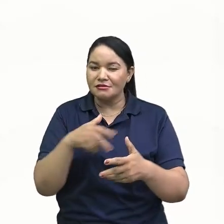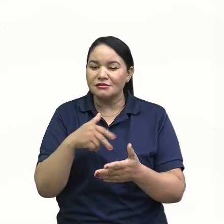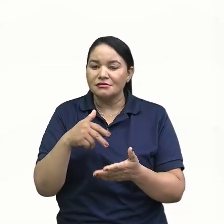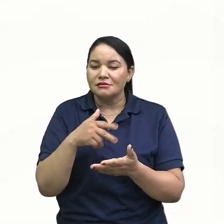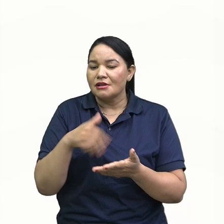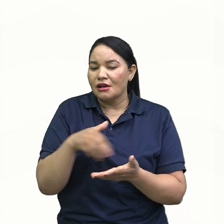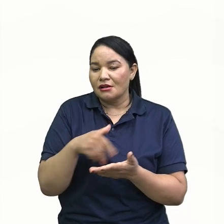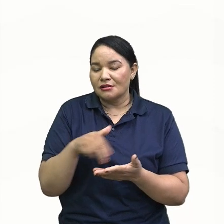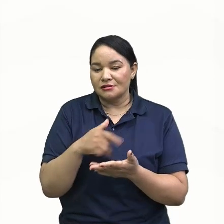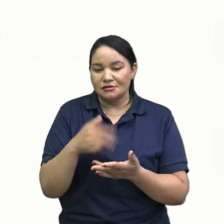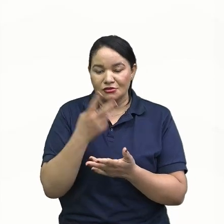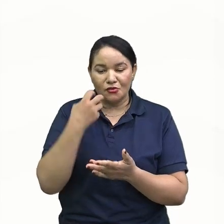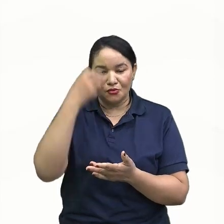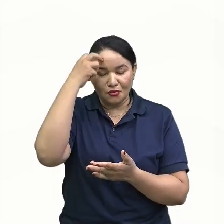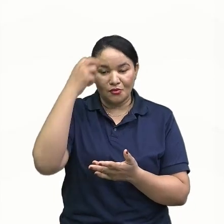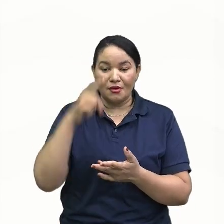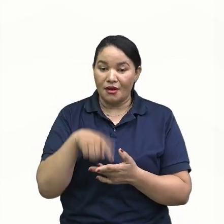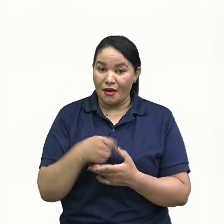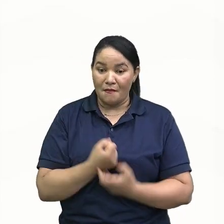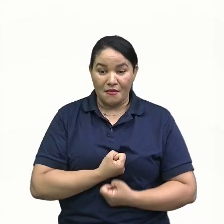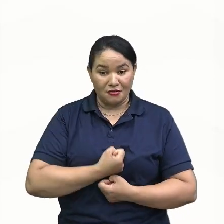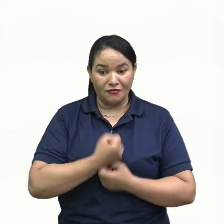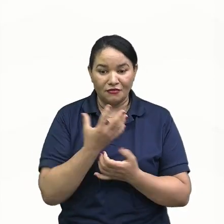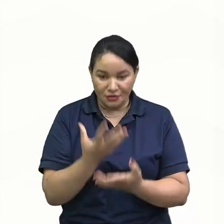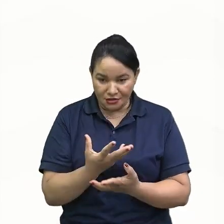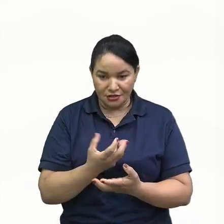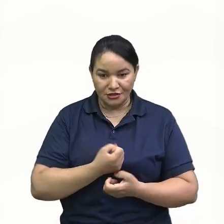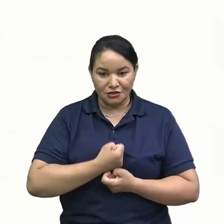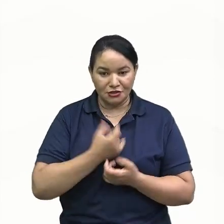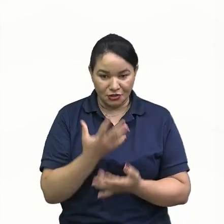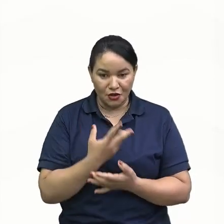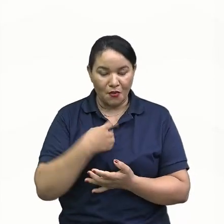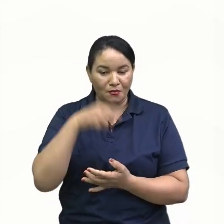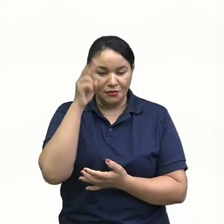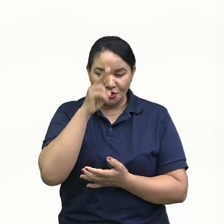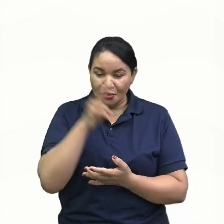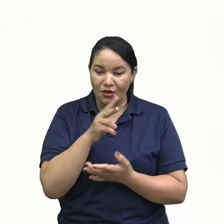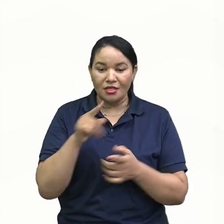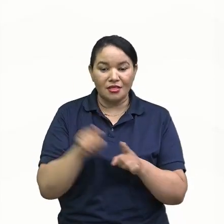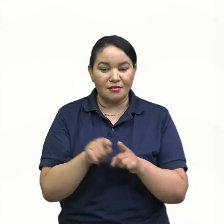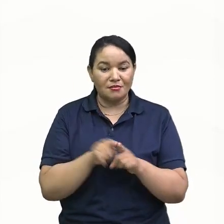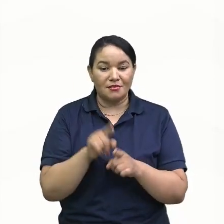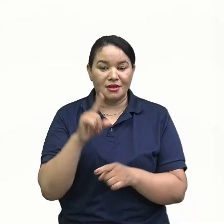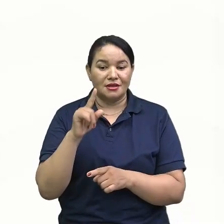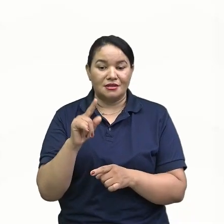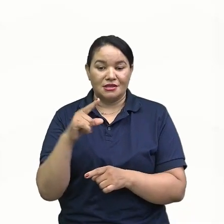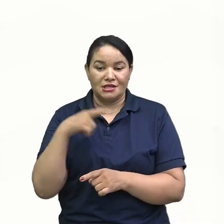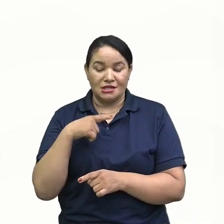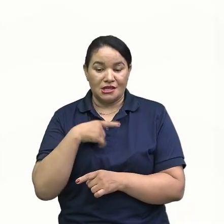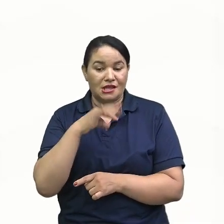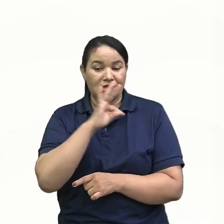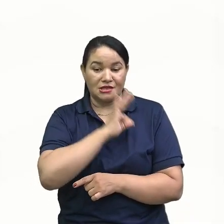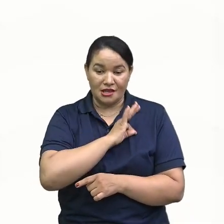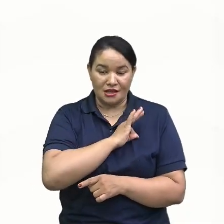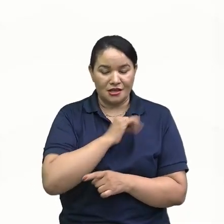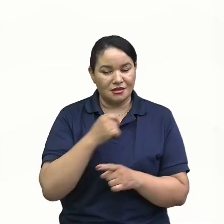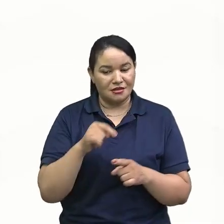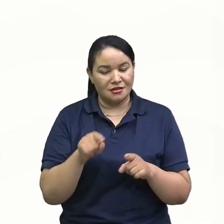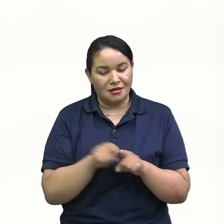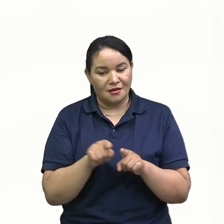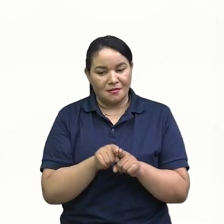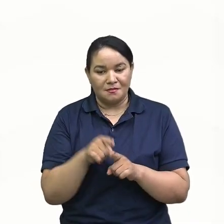algo que é uma manifestação que conta história, que tem técnica e que é, sim, algo que